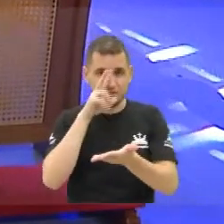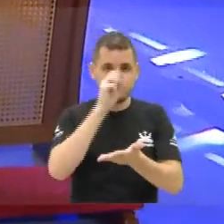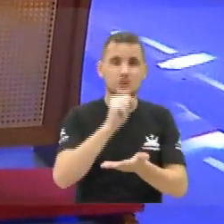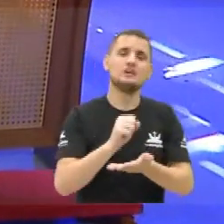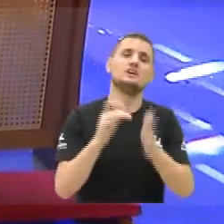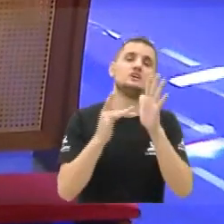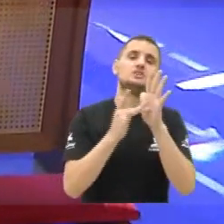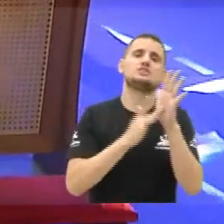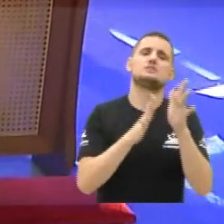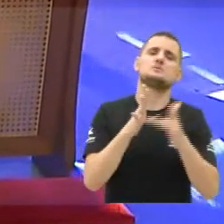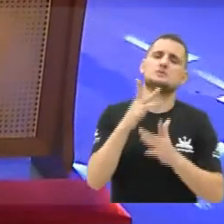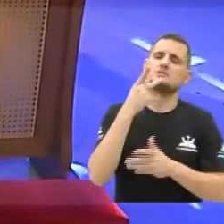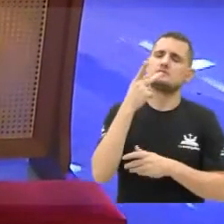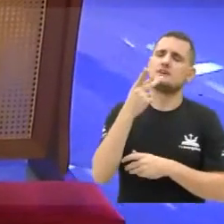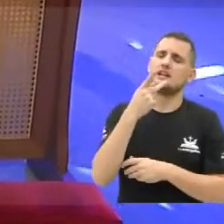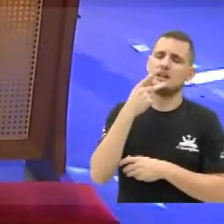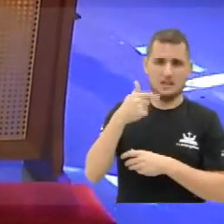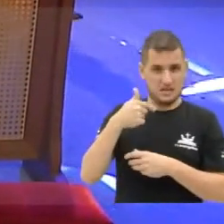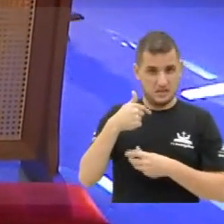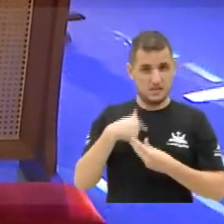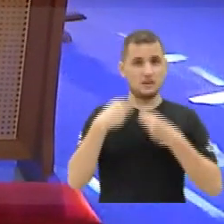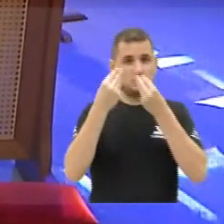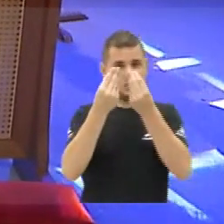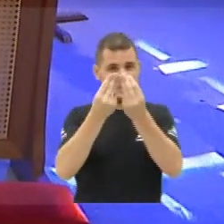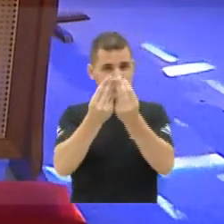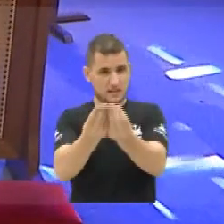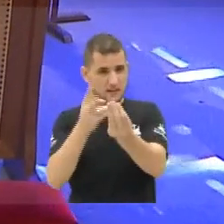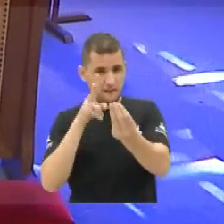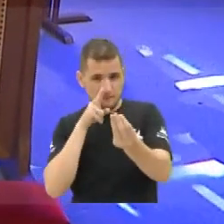levantarei, eu te